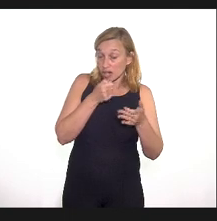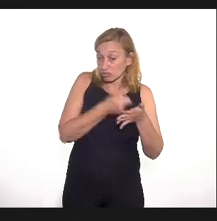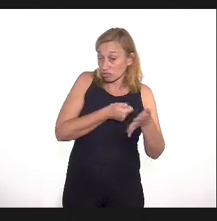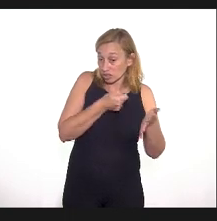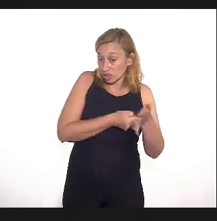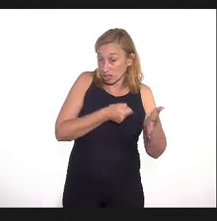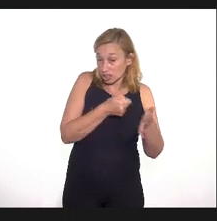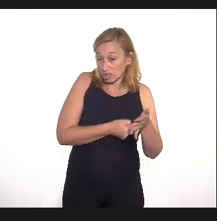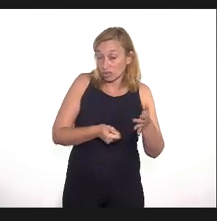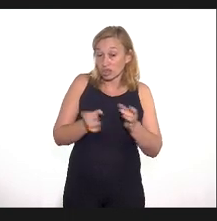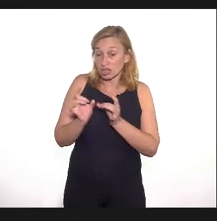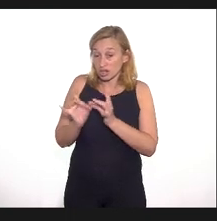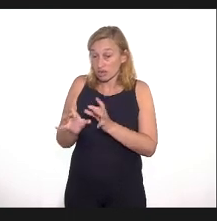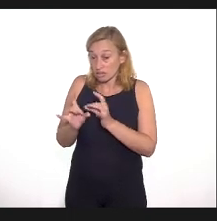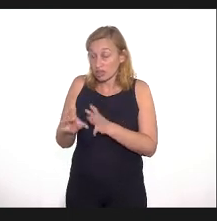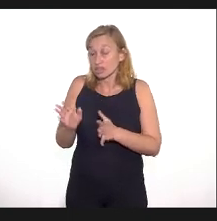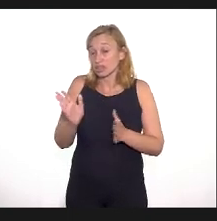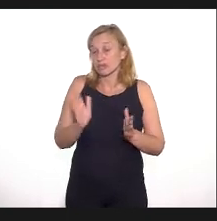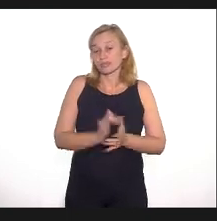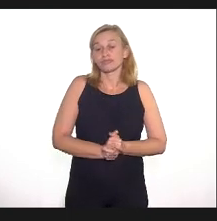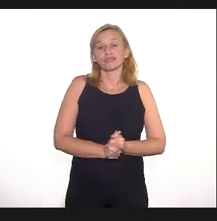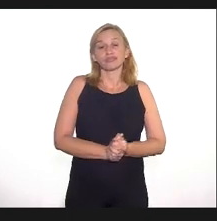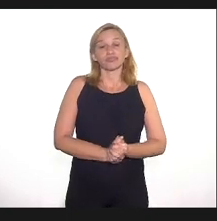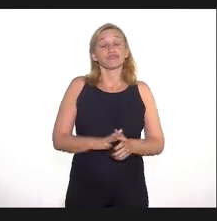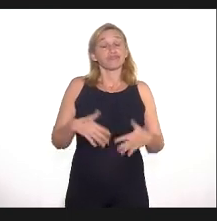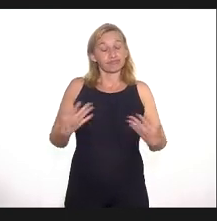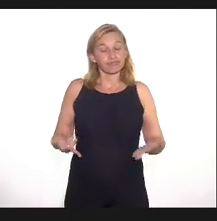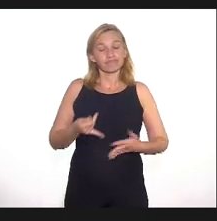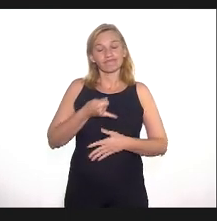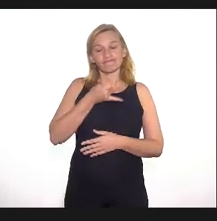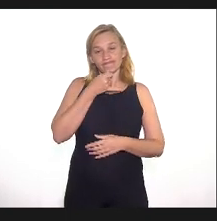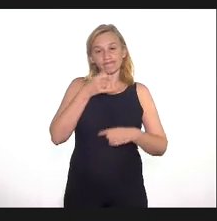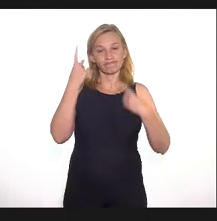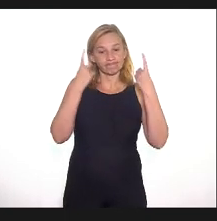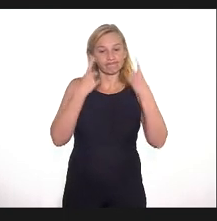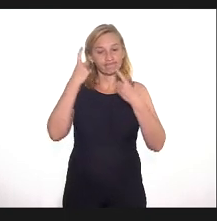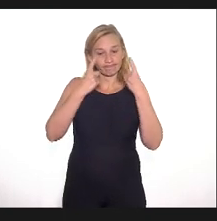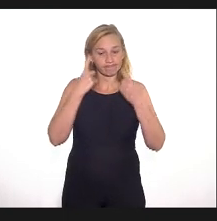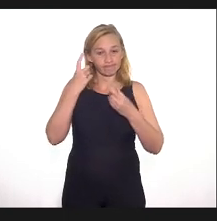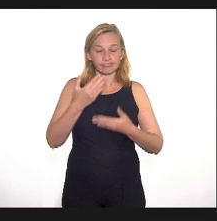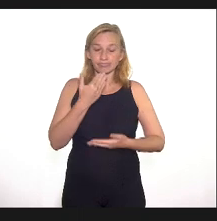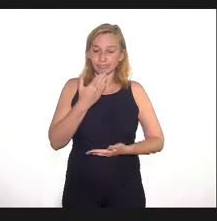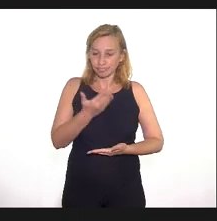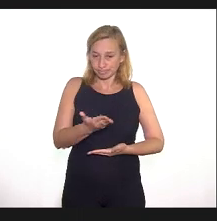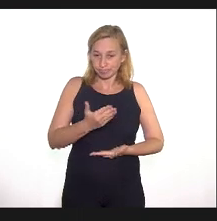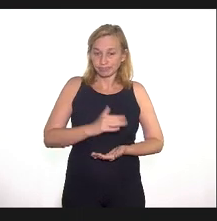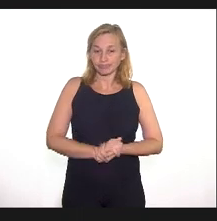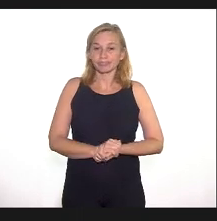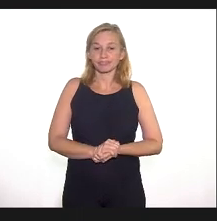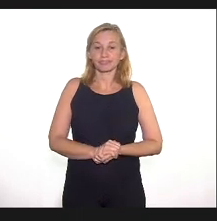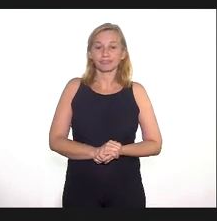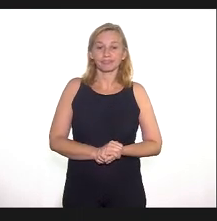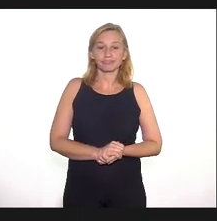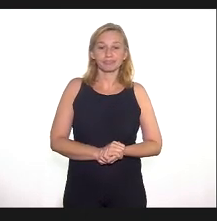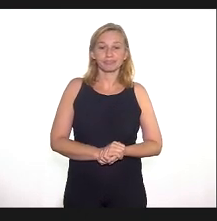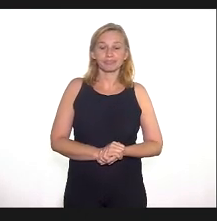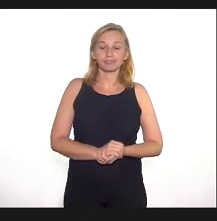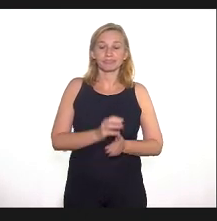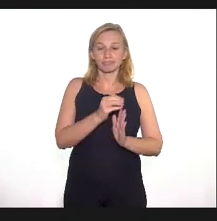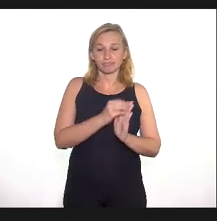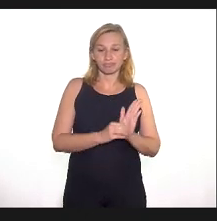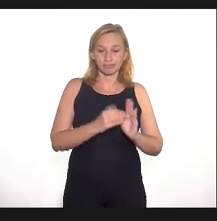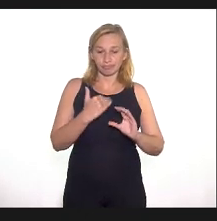dessa privatização que é feita. Então, a gente fica muito preocupada e solicita, estamos fazendo os